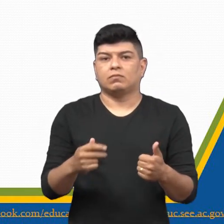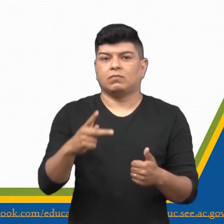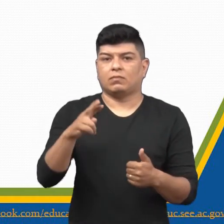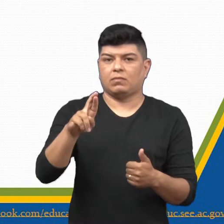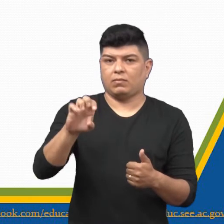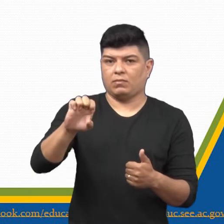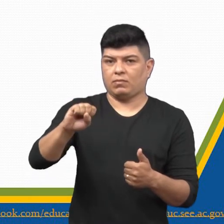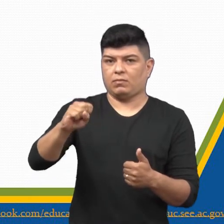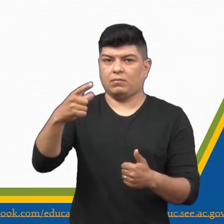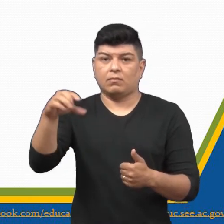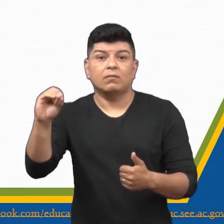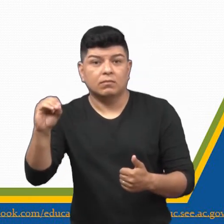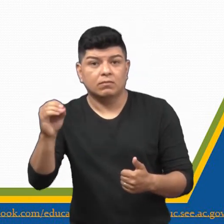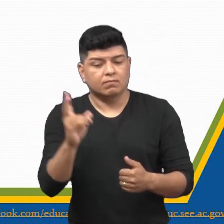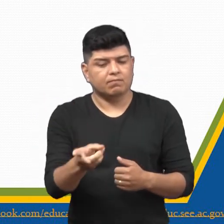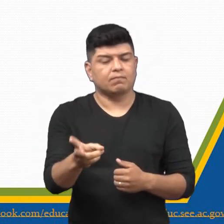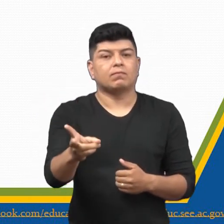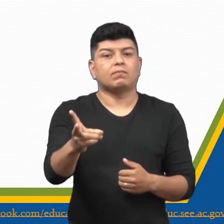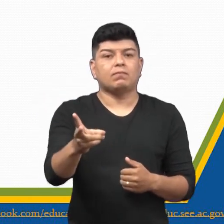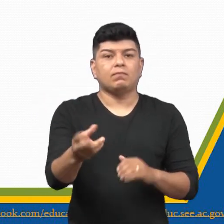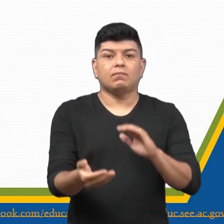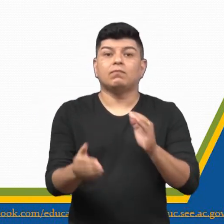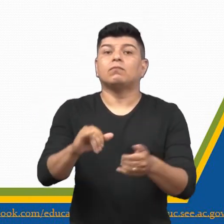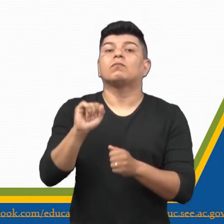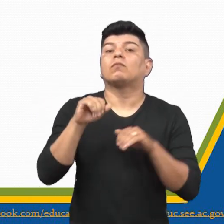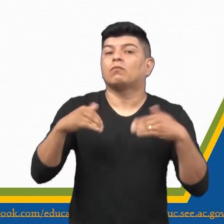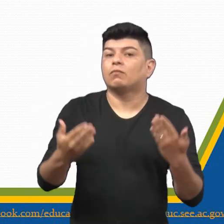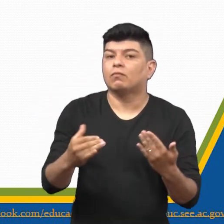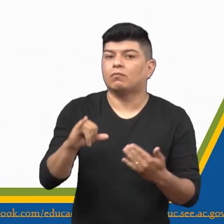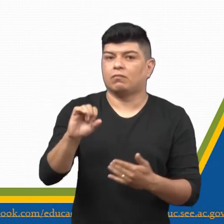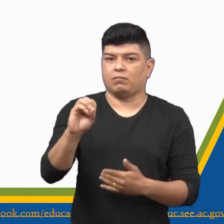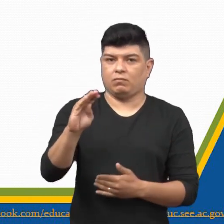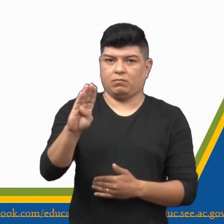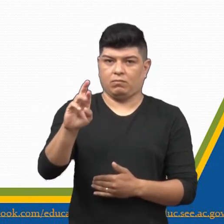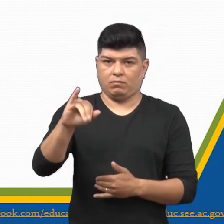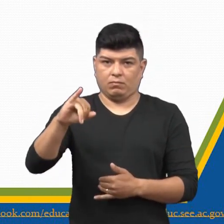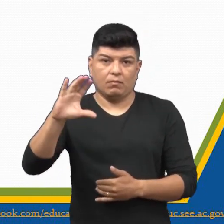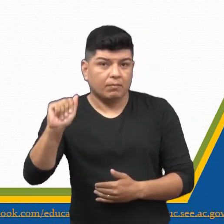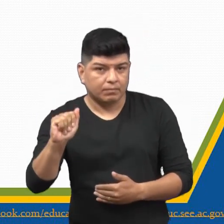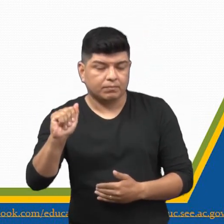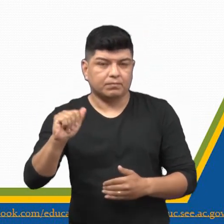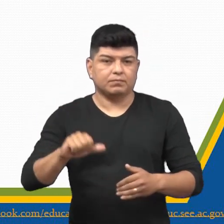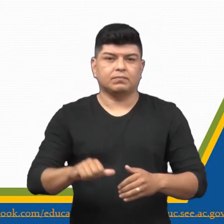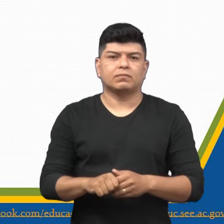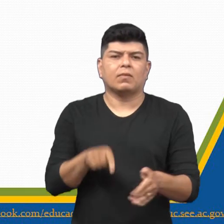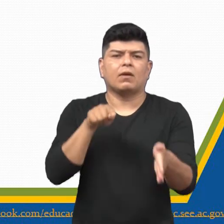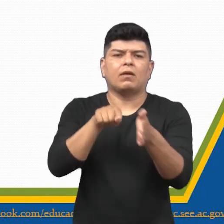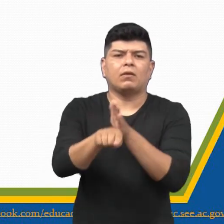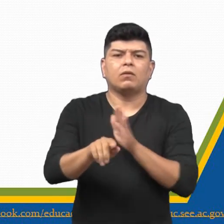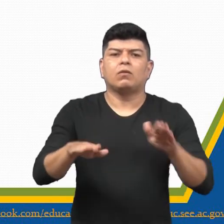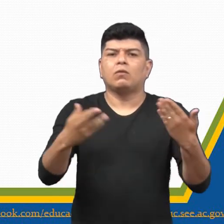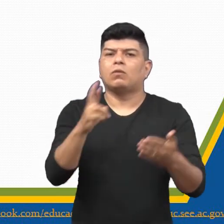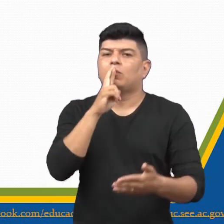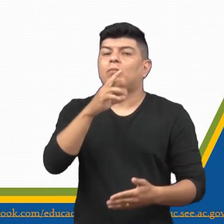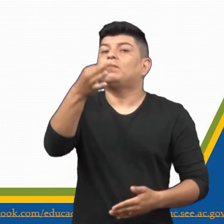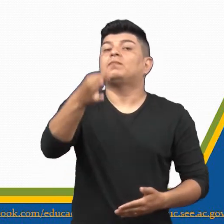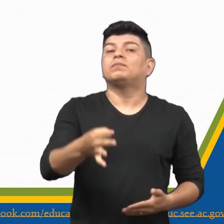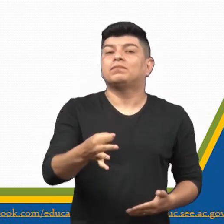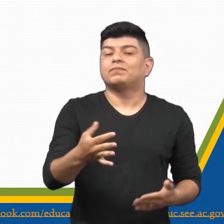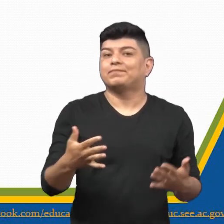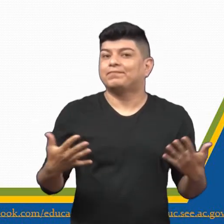ser constante. Então, vai ser transformação isobárica. Eu pergunto para você, qual é a alternativa correta